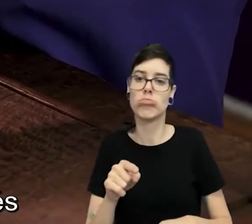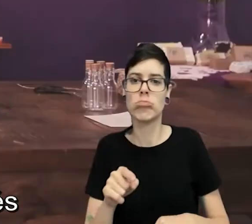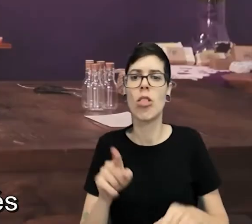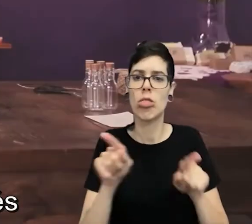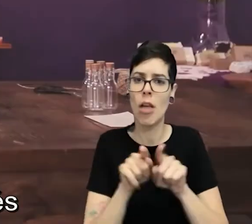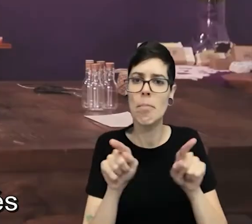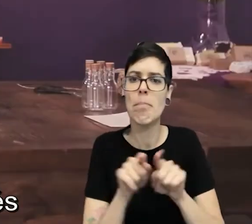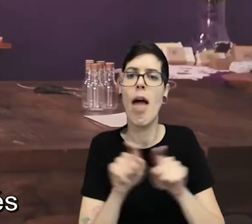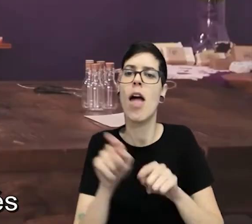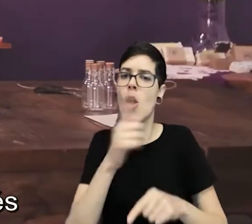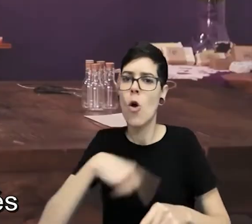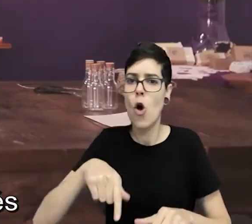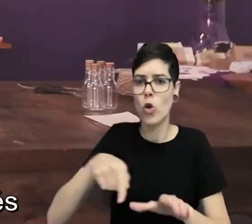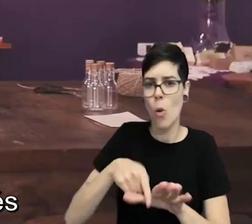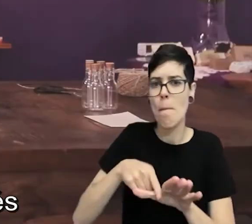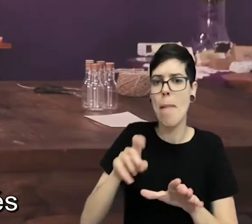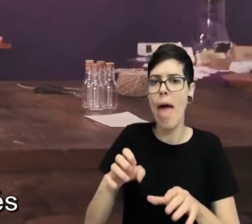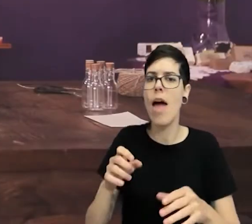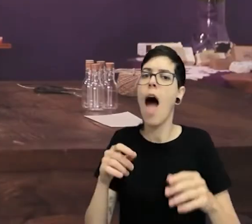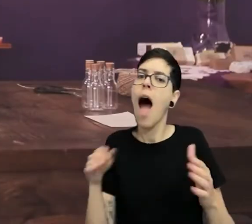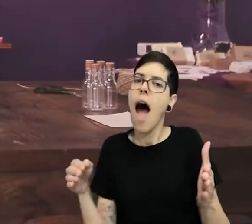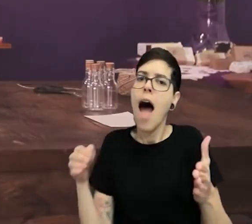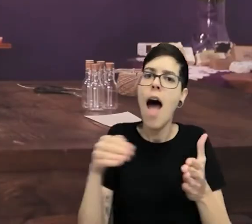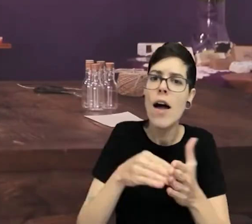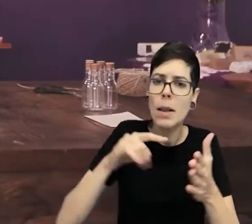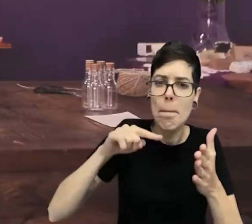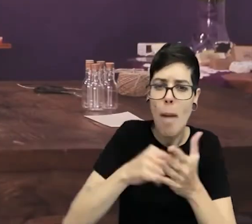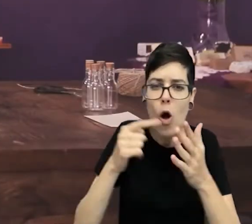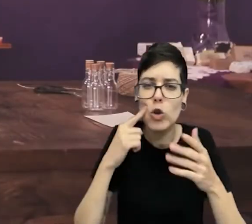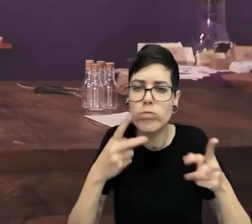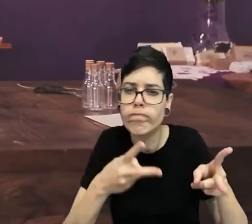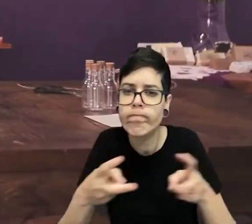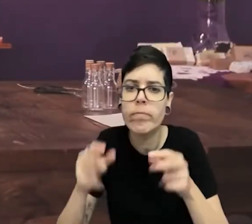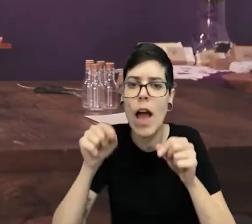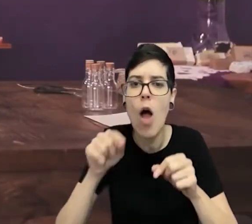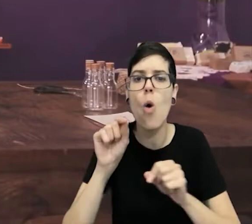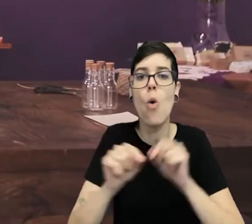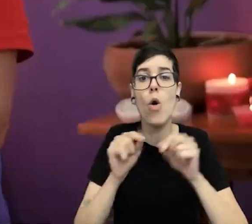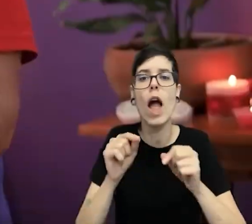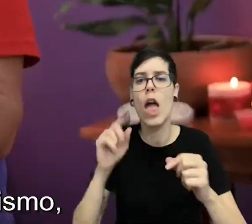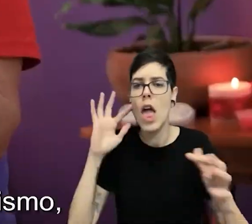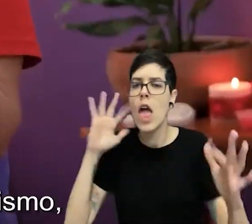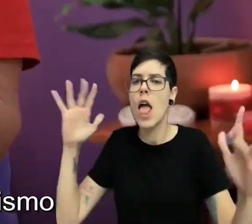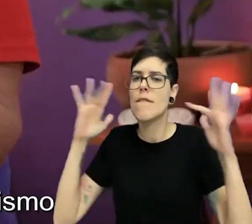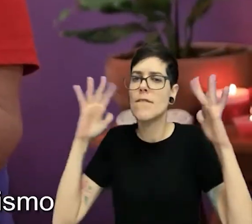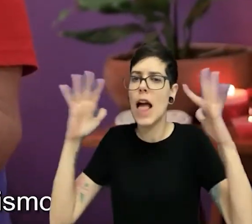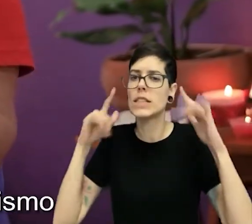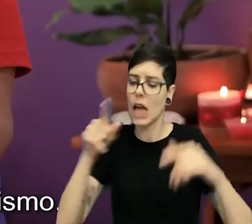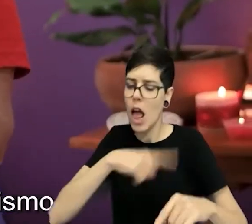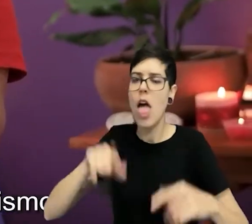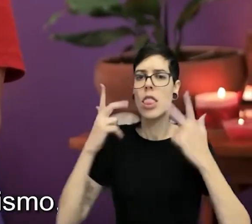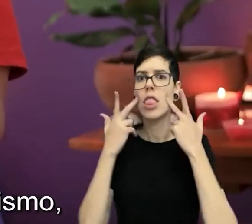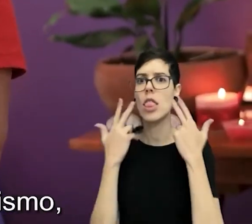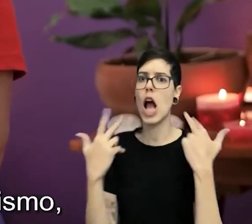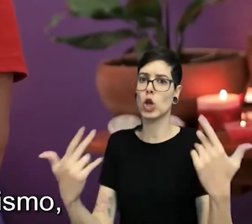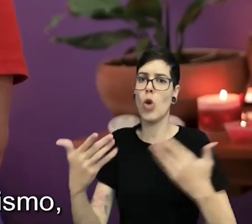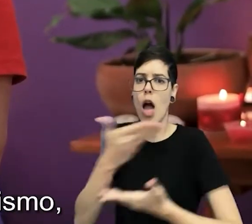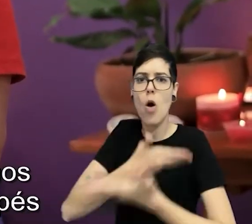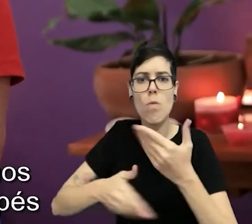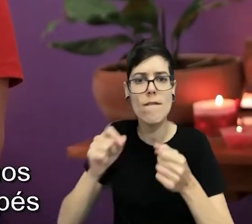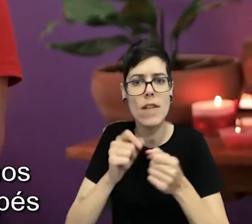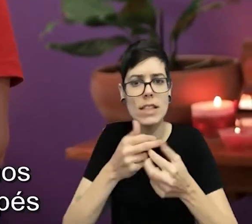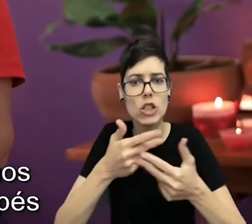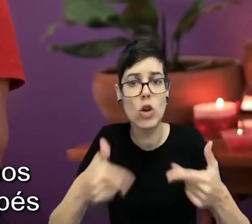E isso assim, sem contar também que nos nossos pés, né, nós temos, né, os pontos que refletem, né, o nosso